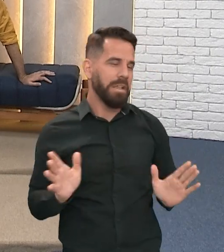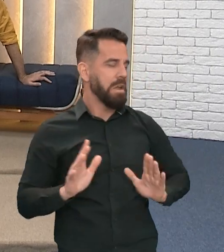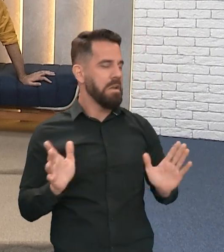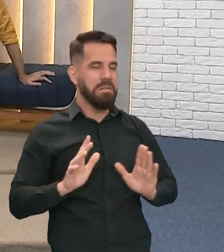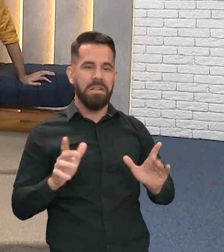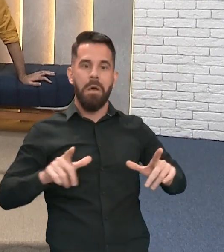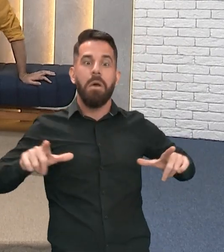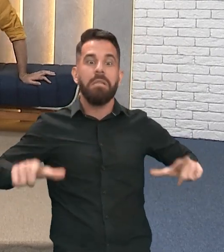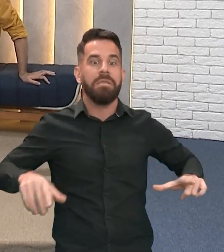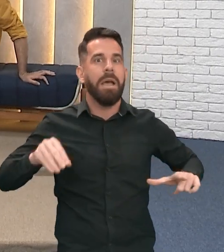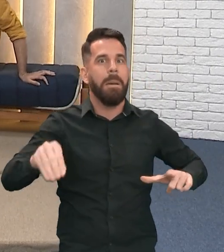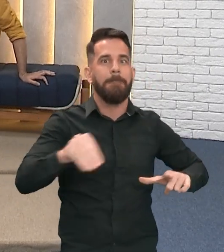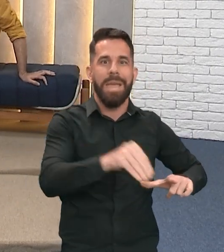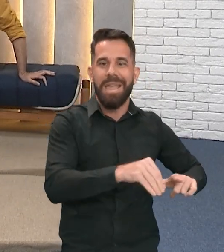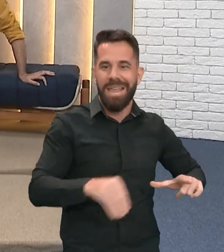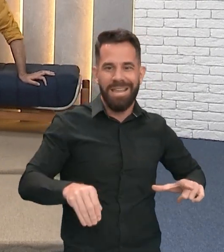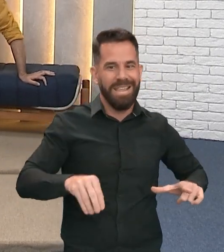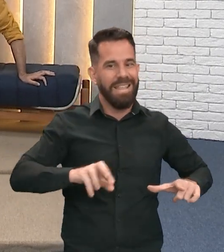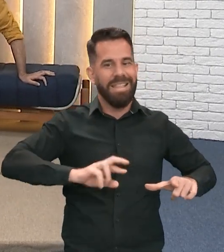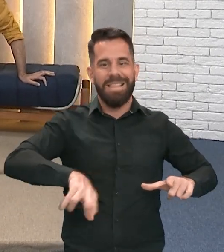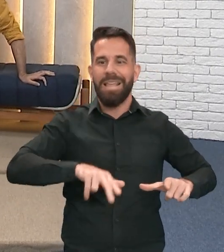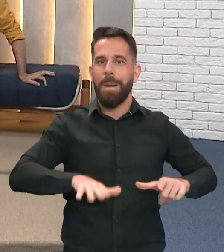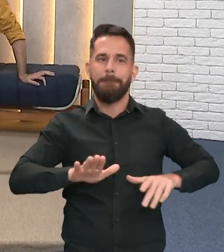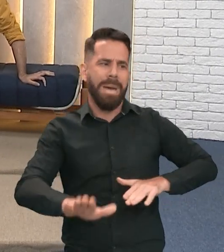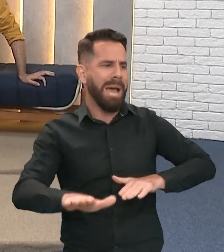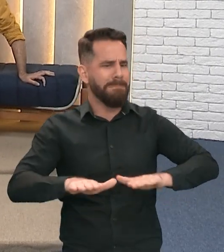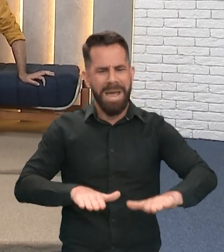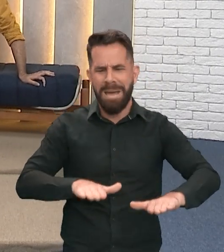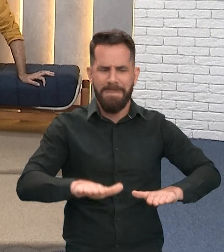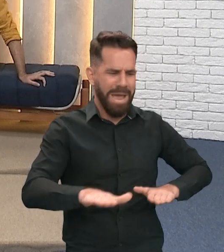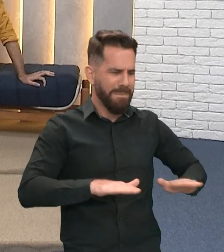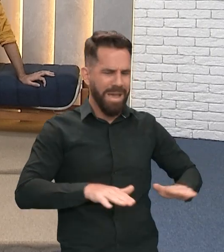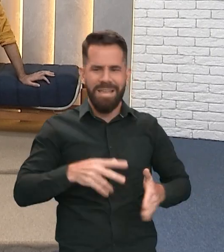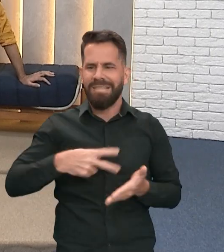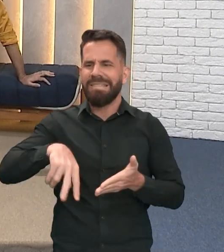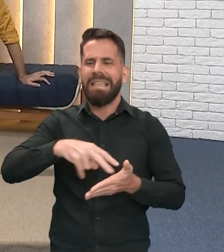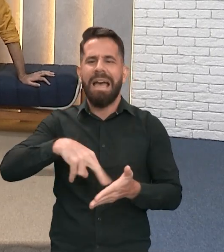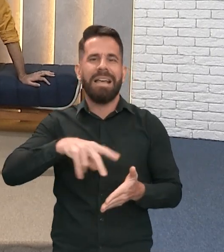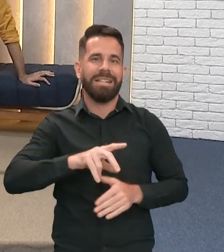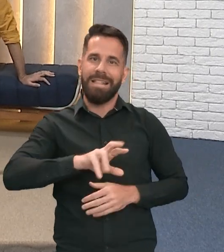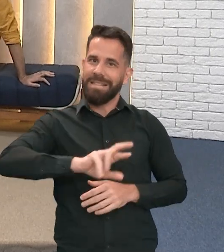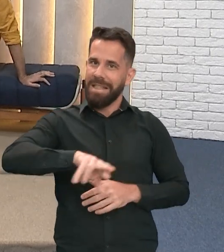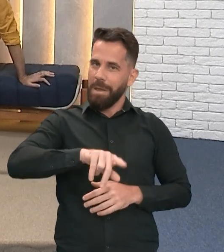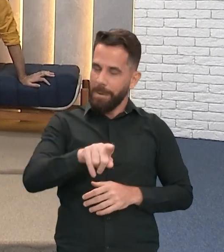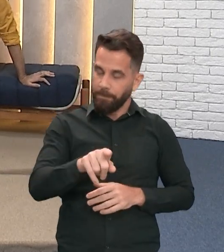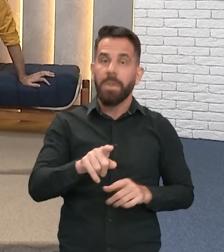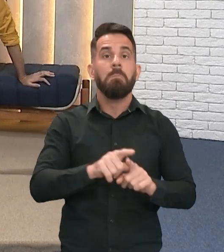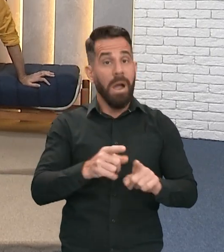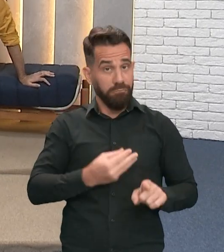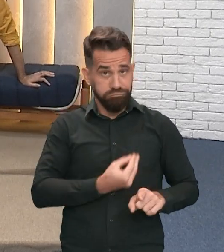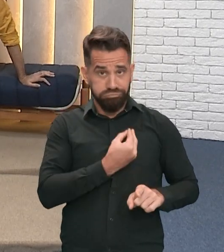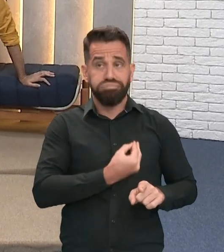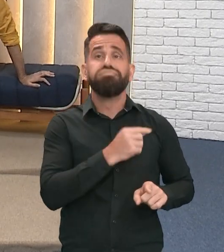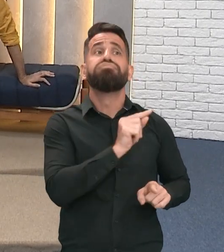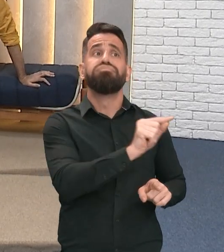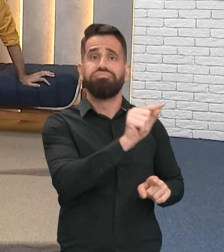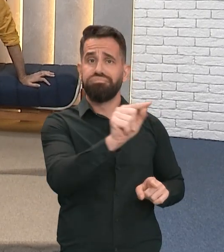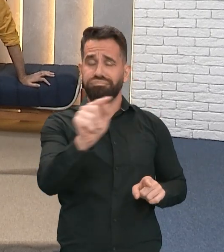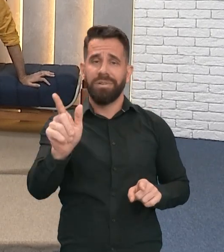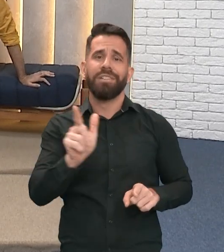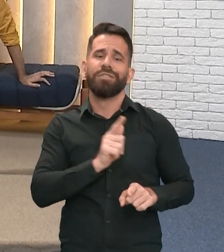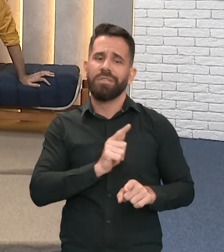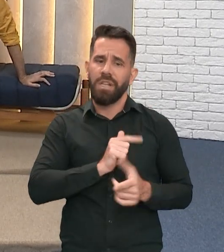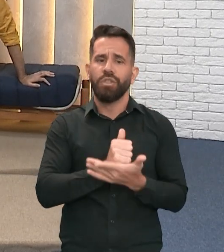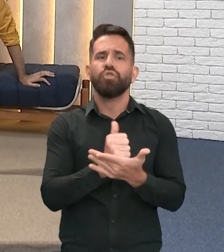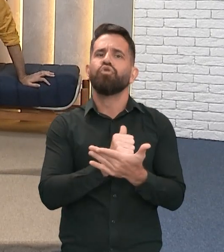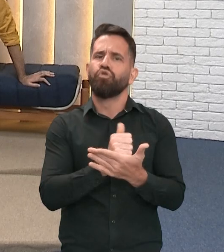de ficar pressionando o pé. Você pressionava o pé, né? Conforme a setinha ia... Ainda não joguei esse. Mas existe, hoje em dia existe muitos jogos assim voltados